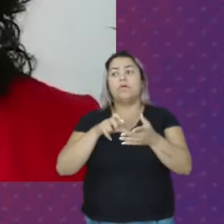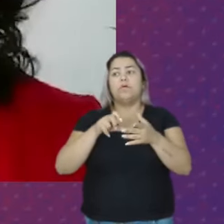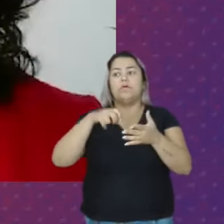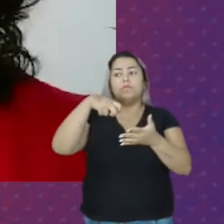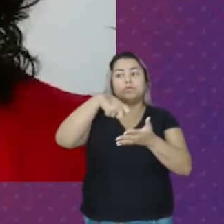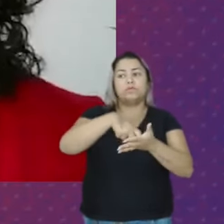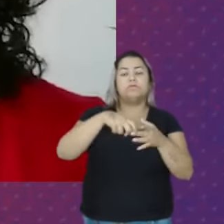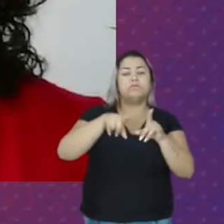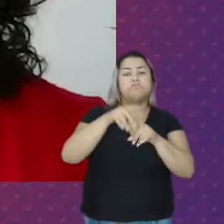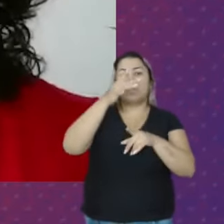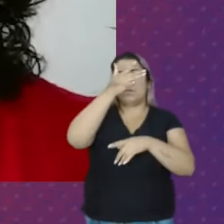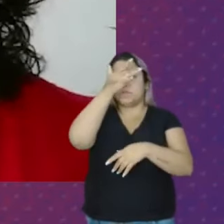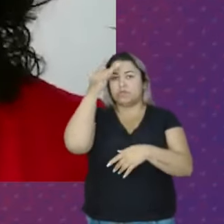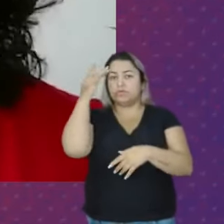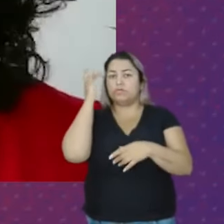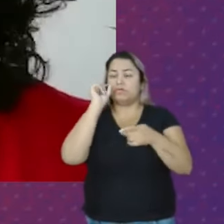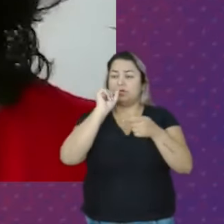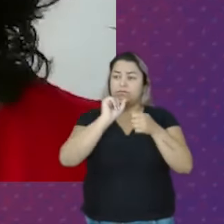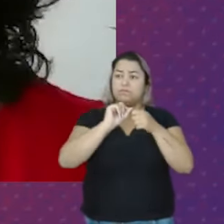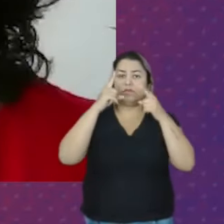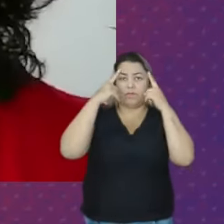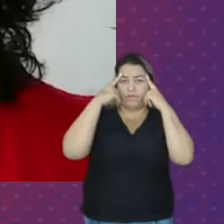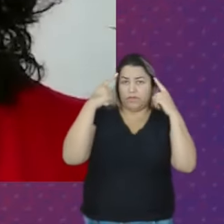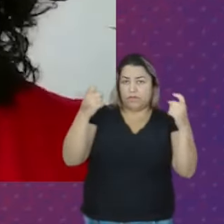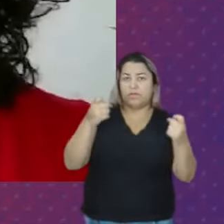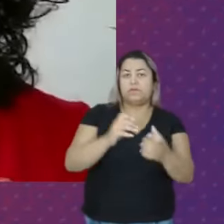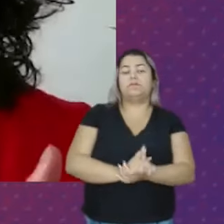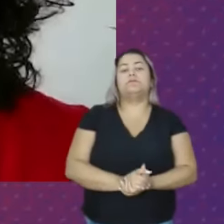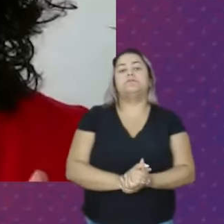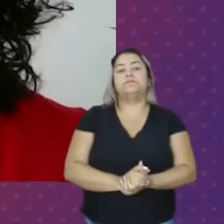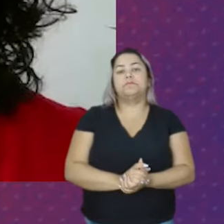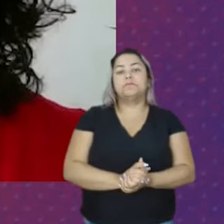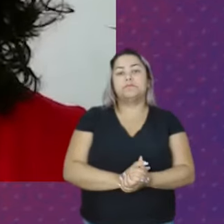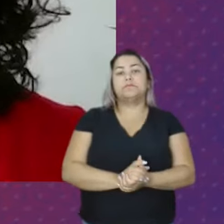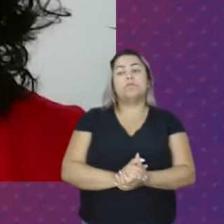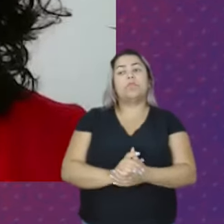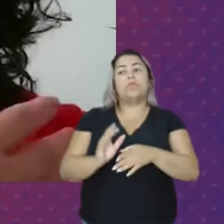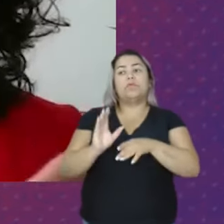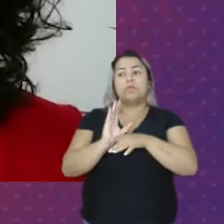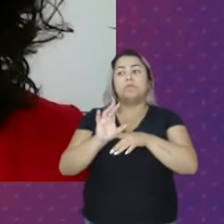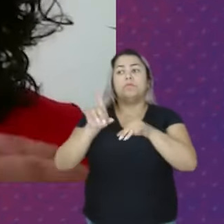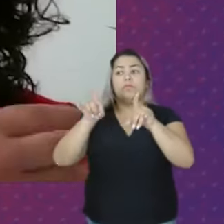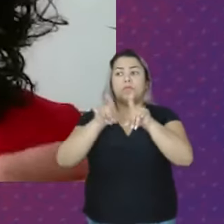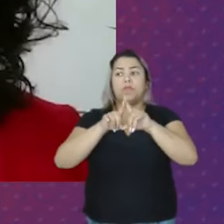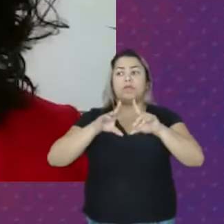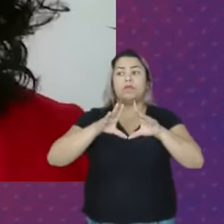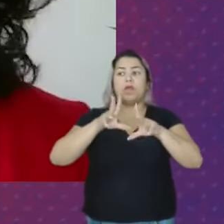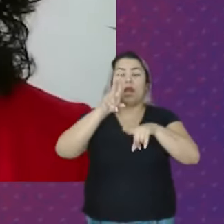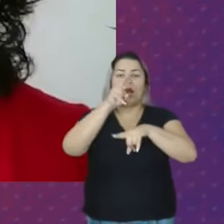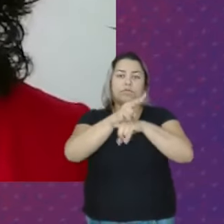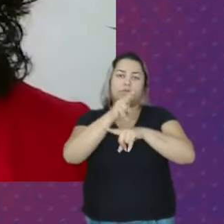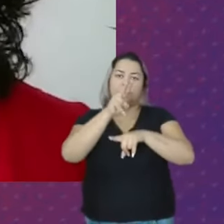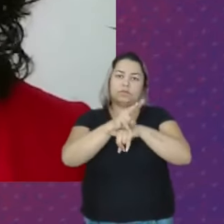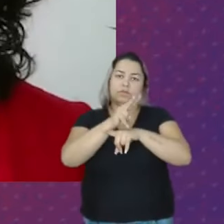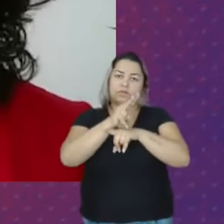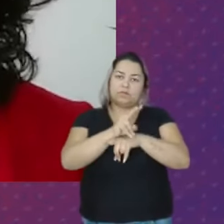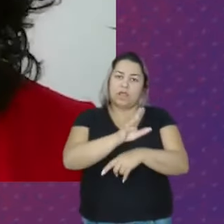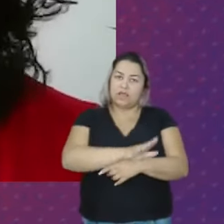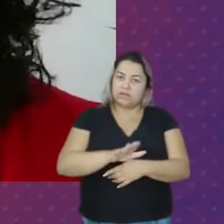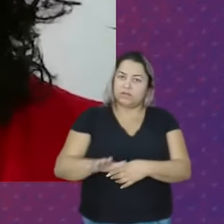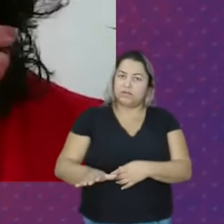do autor dessa violência. Então, ao Conselho Tutelar cabe a proteção dessa criança